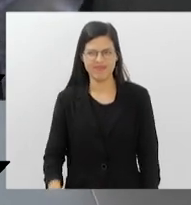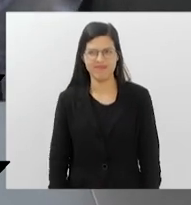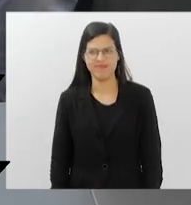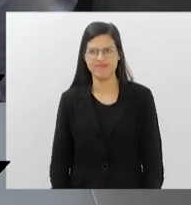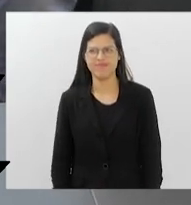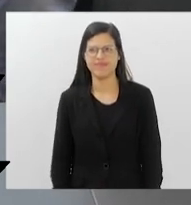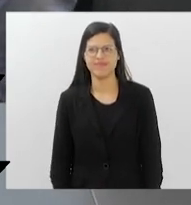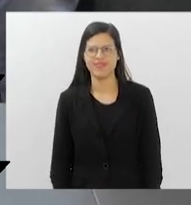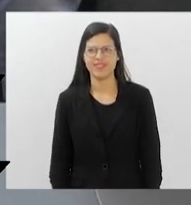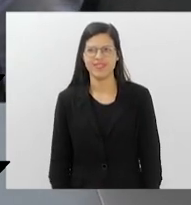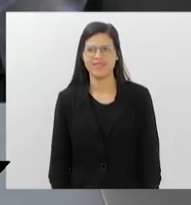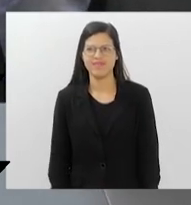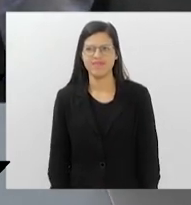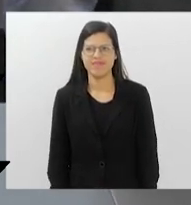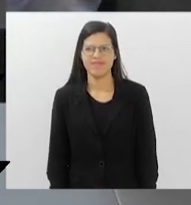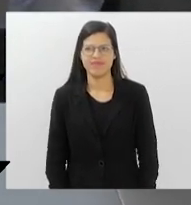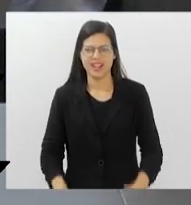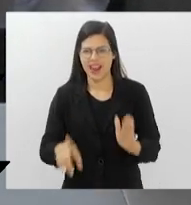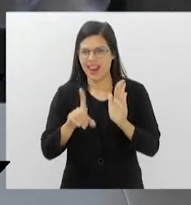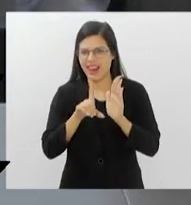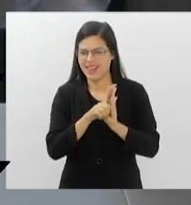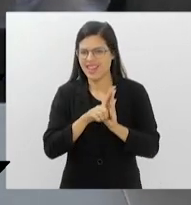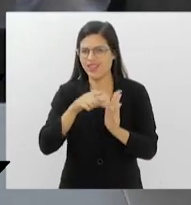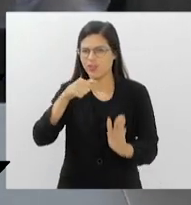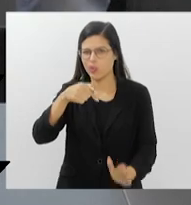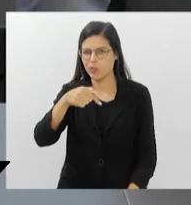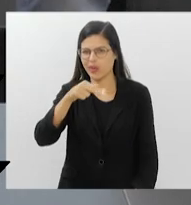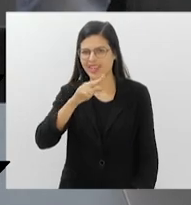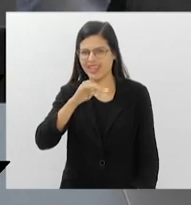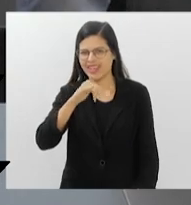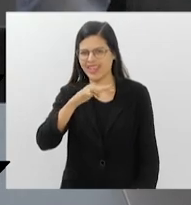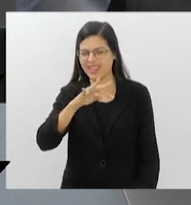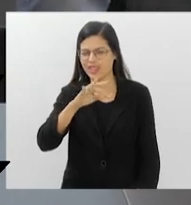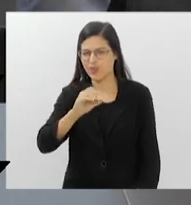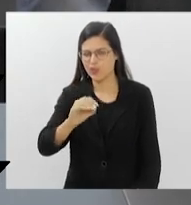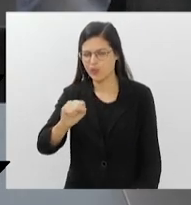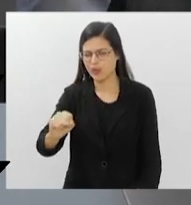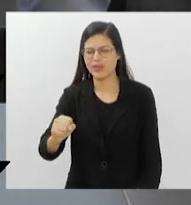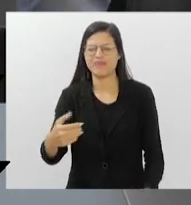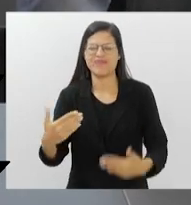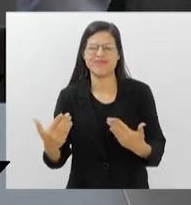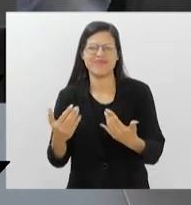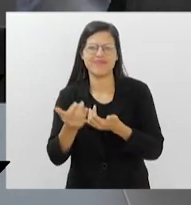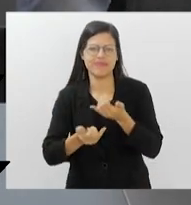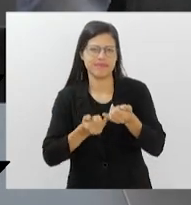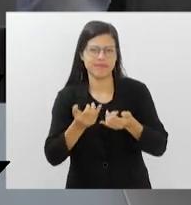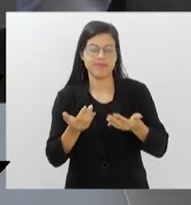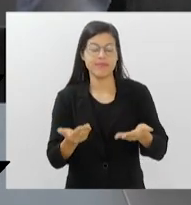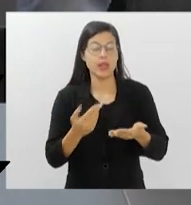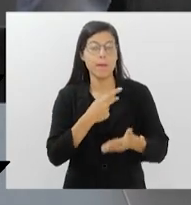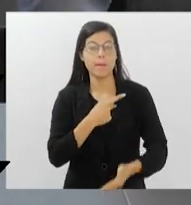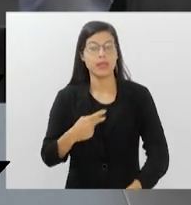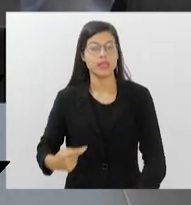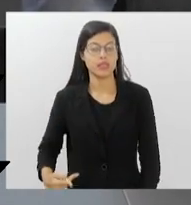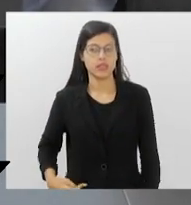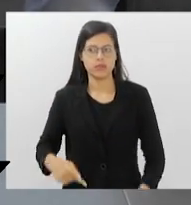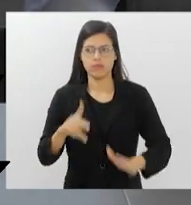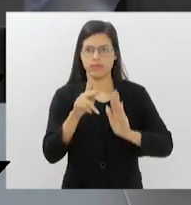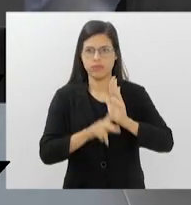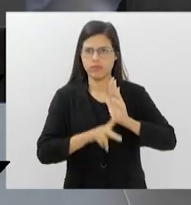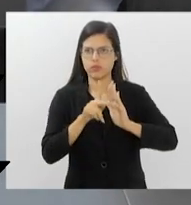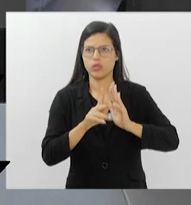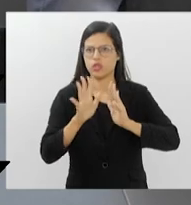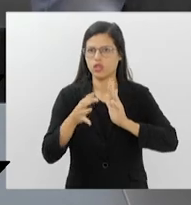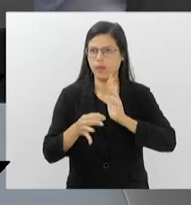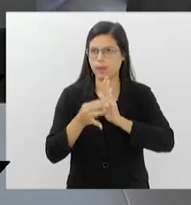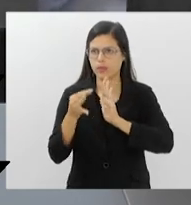qu le lei dos quintos mas senhor presidente projeto já recebeu parecer